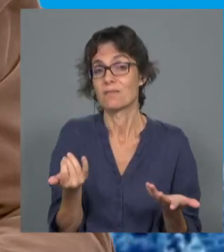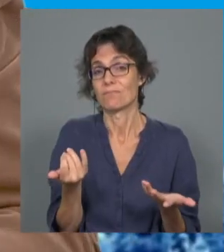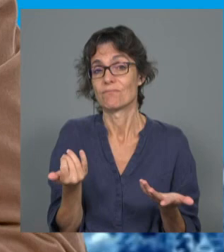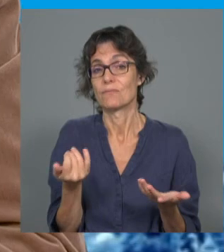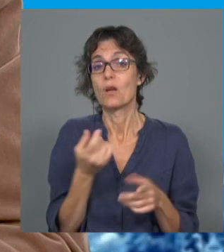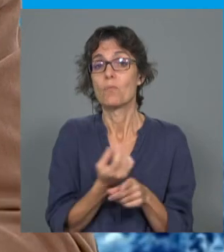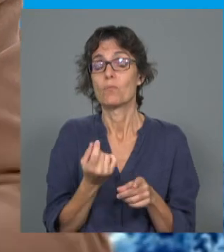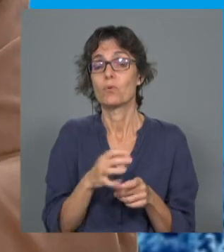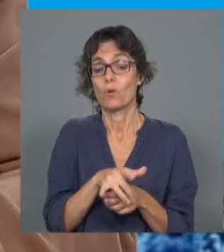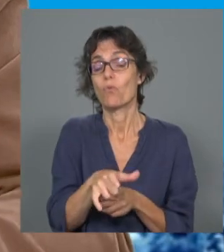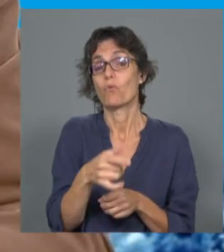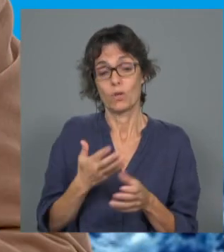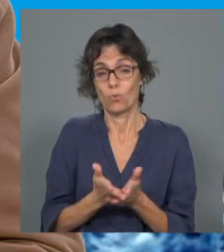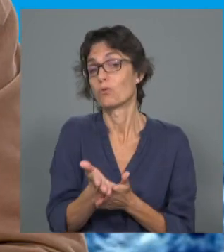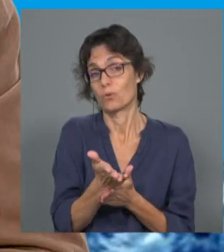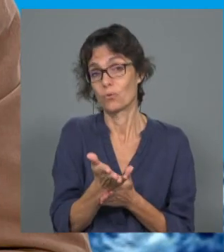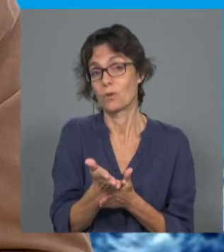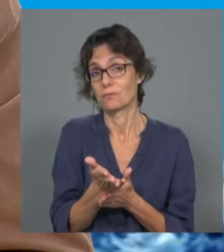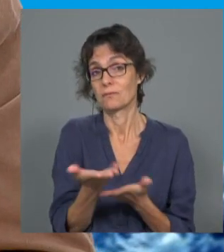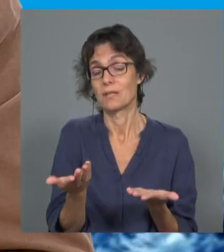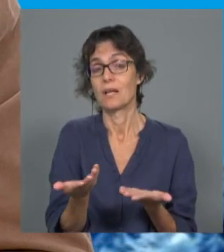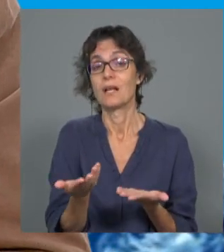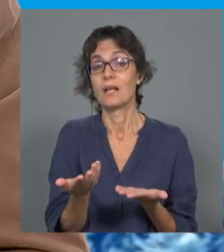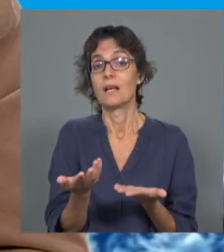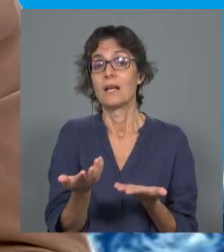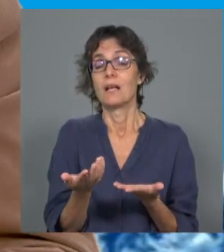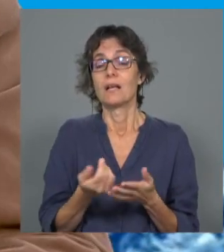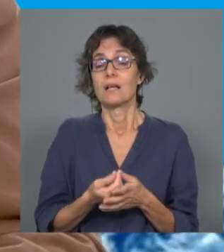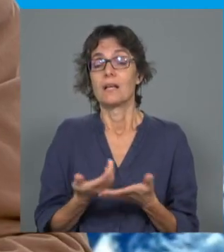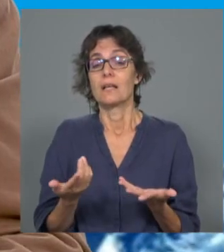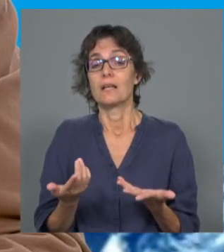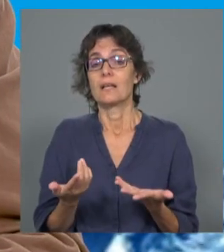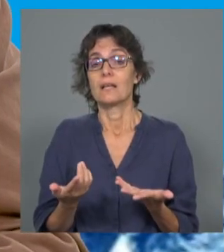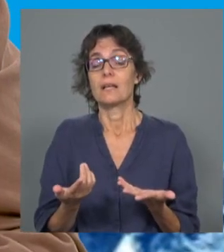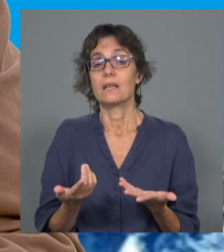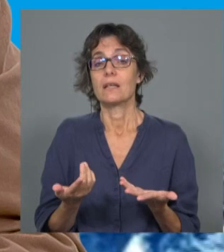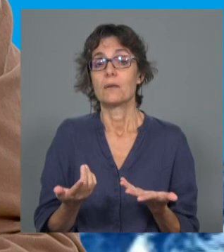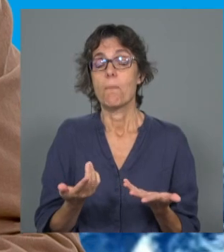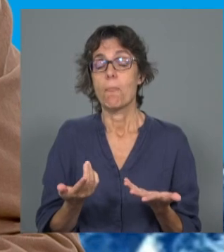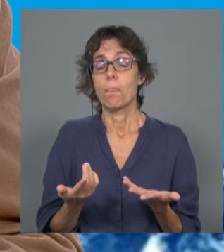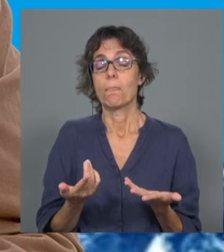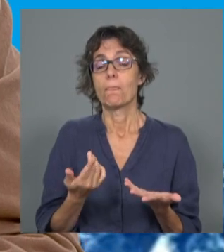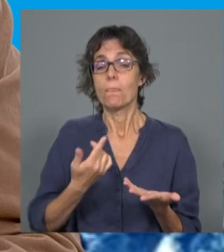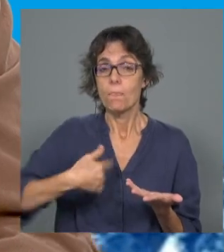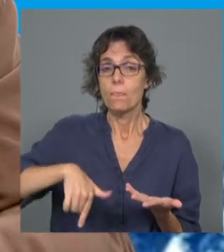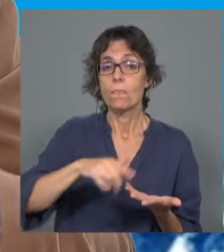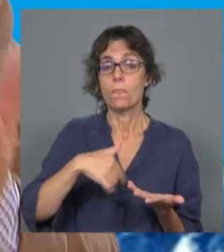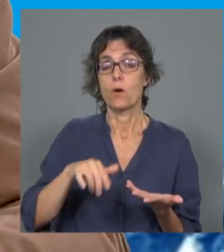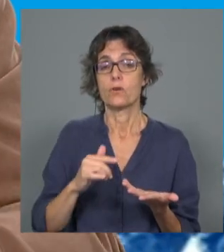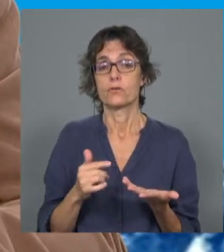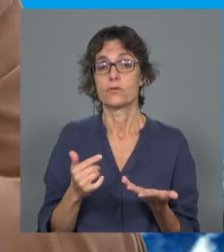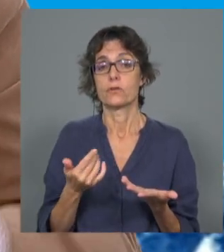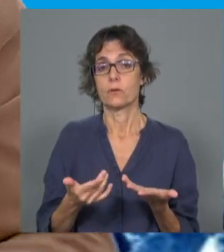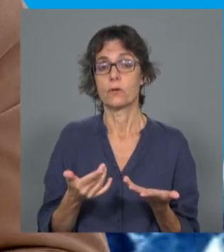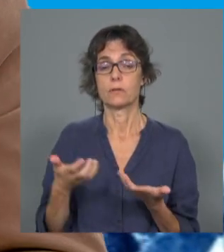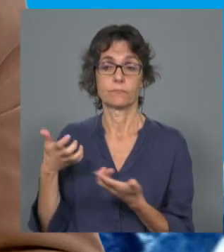Covid nem desapareceu completamente, diminuiu muito a sua letalidade. Quando foi a guerra, a ideia, não, ou